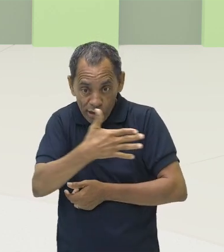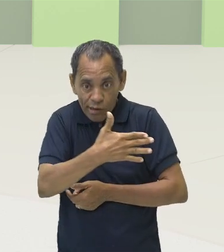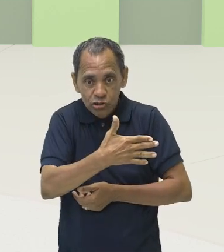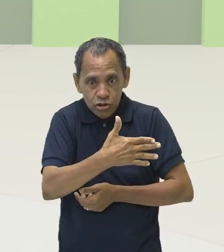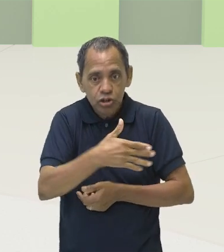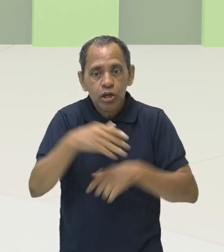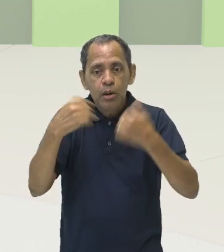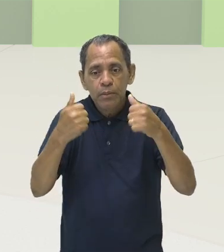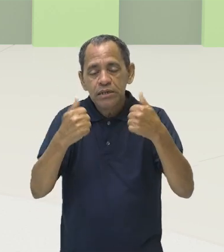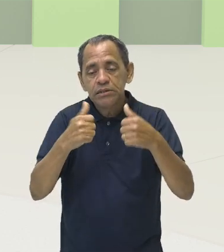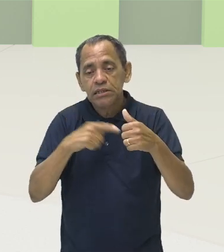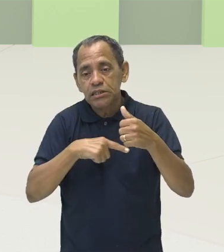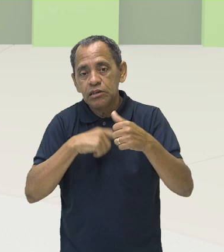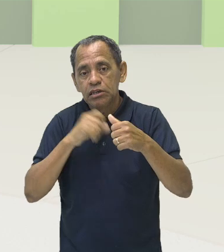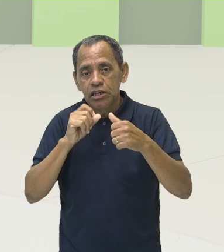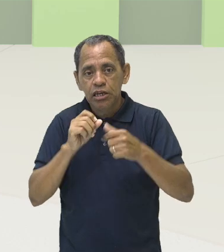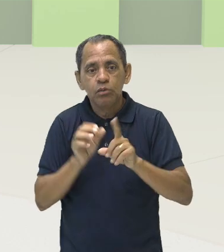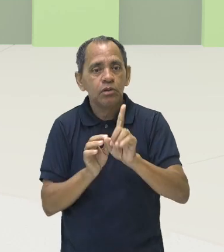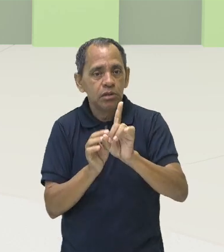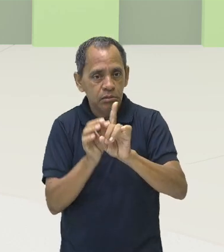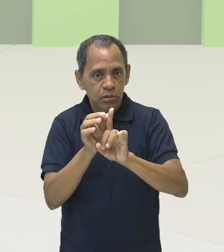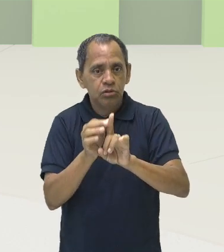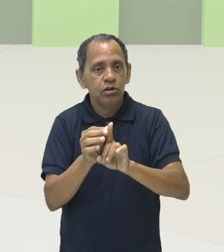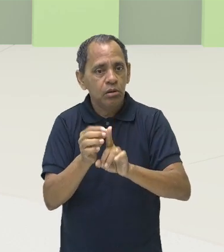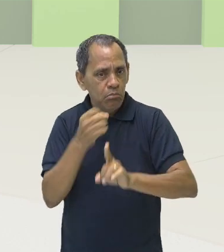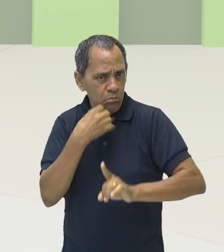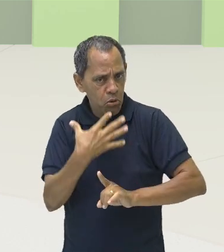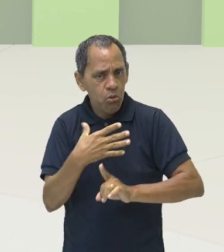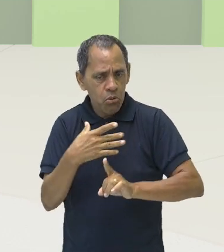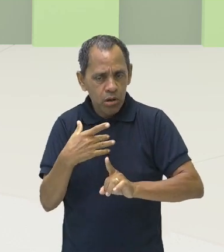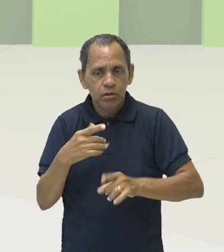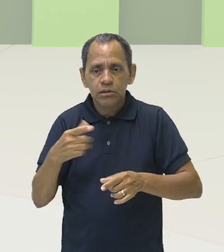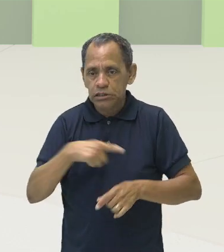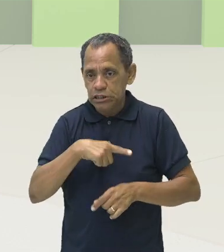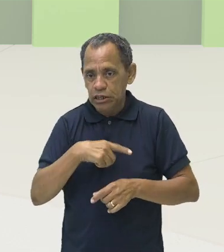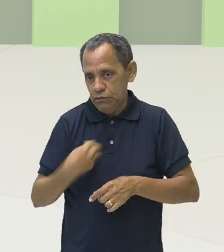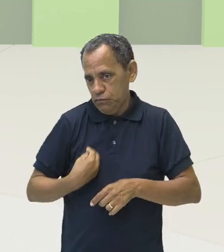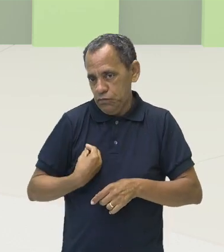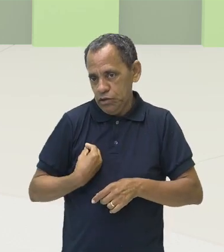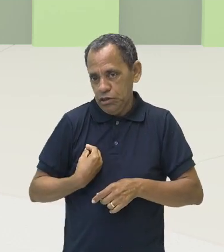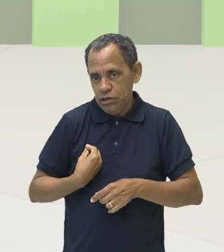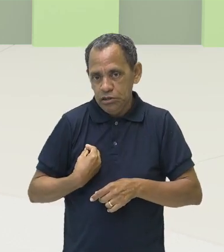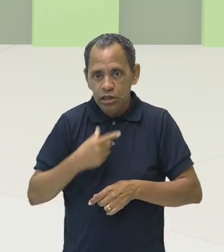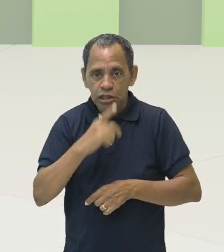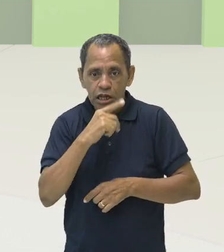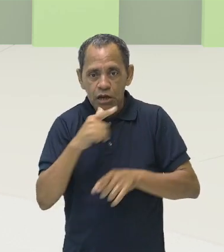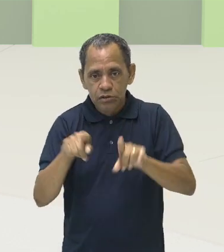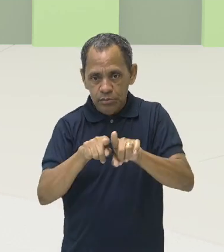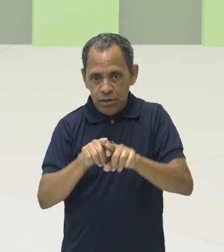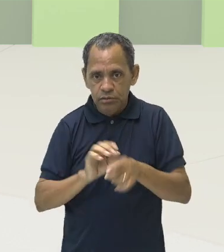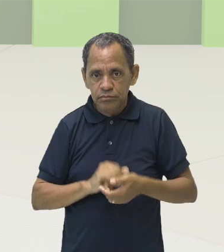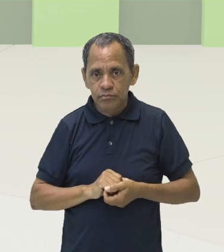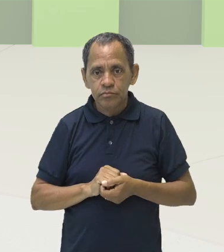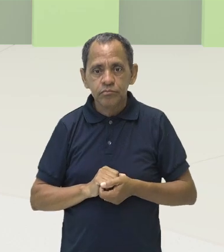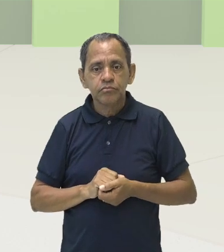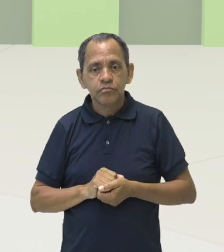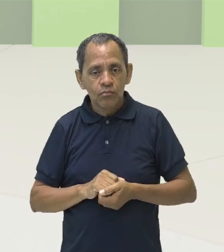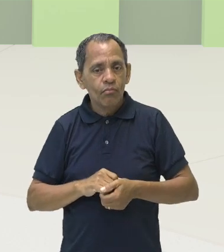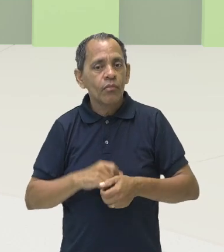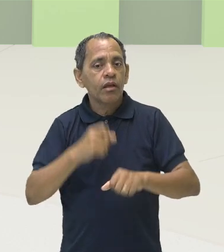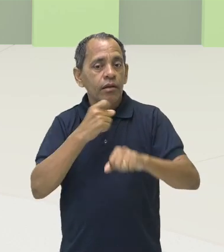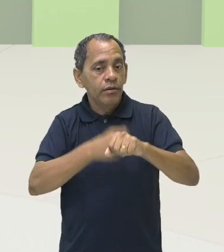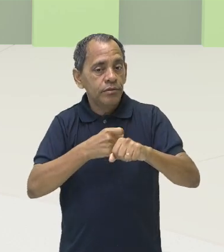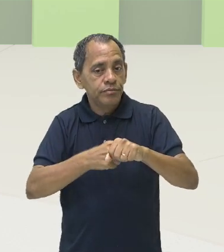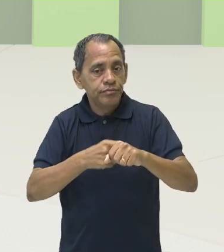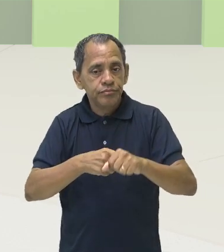ideal para ter vida ali na água, certo? E, por último, aqui do parâmetro físico, são os sólidos. Os